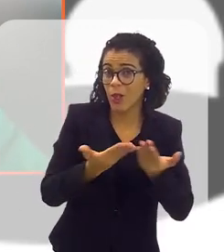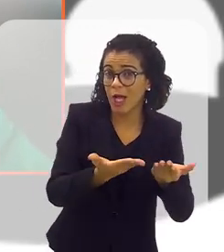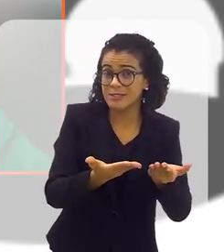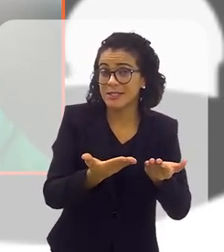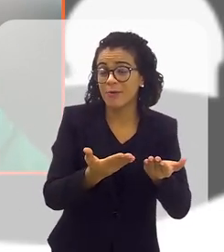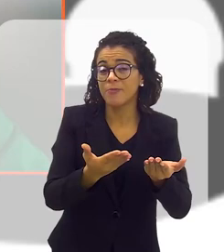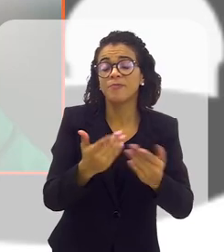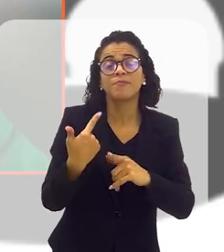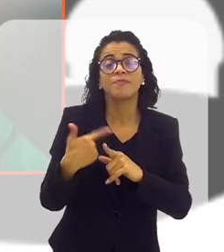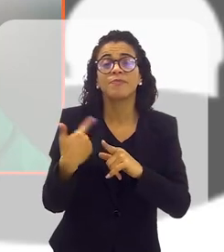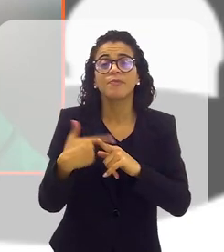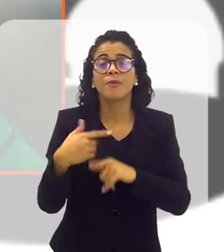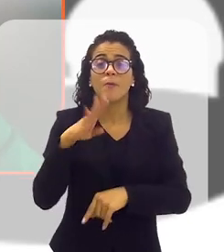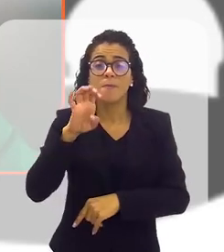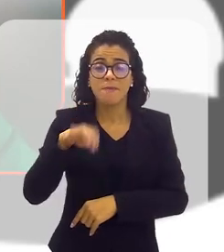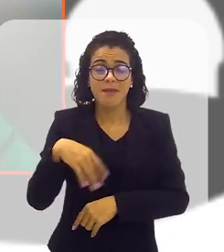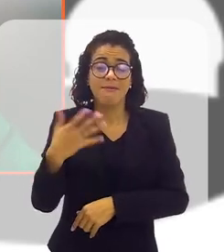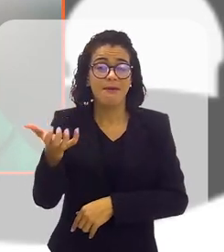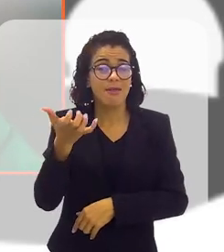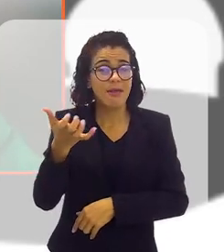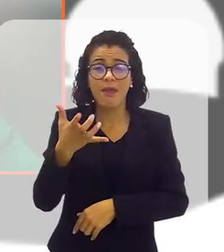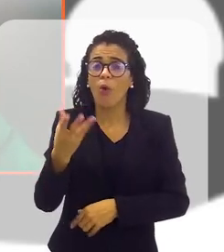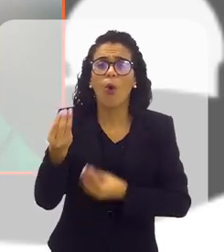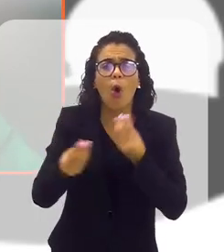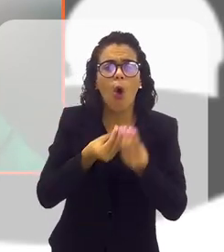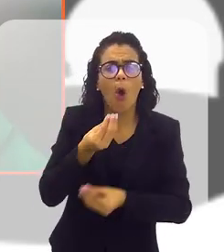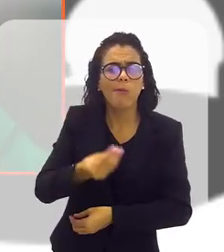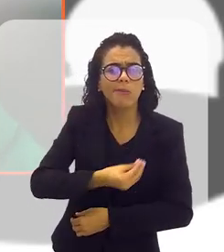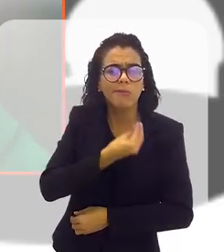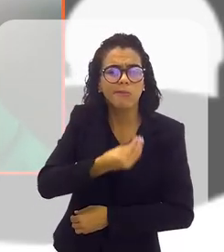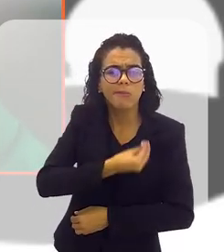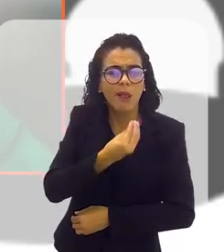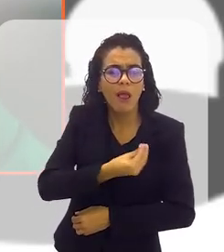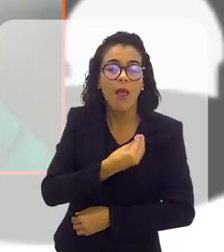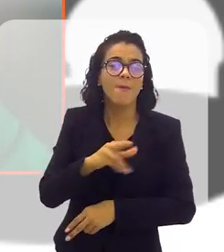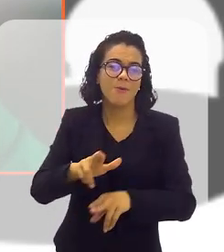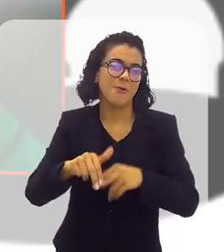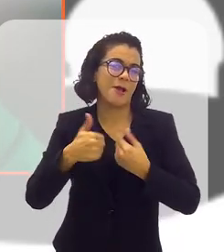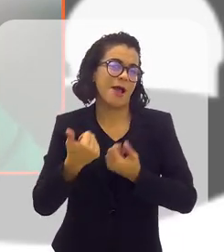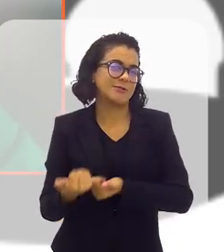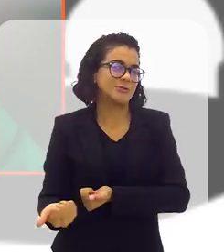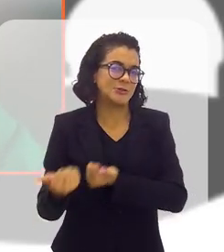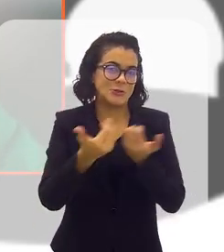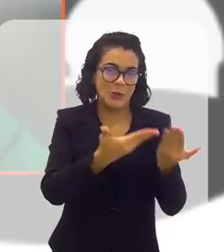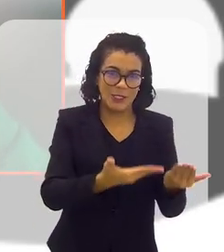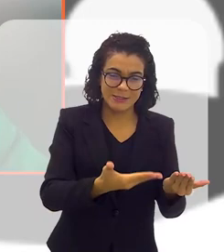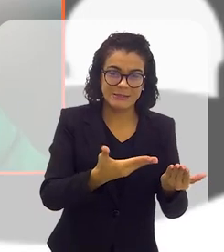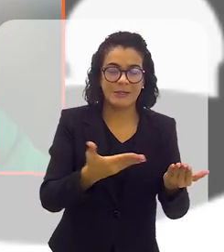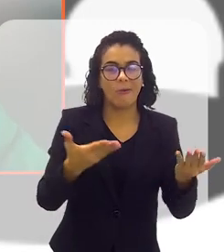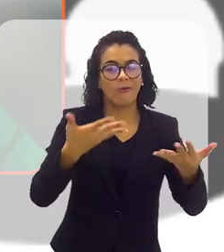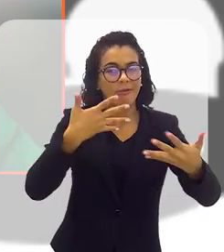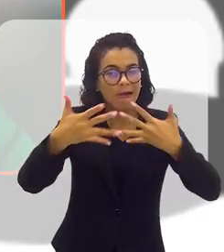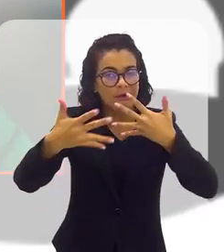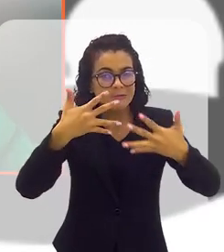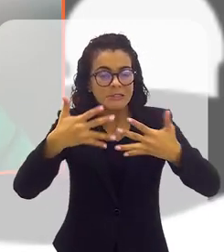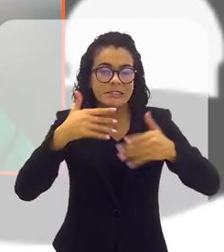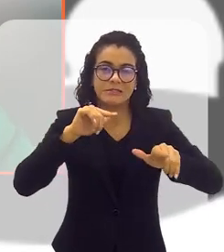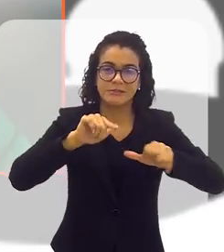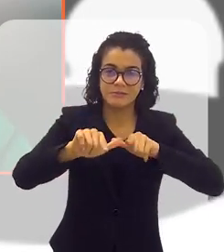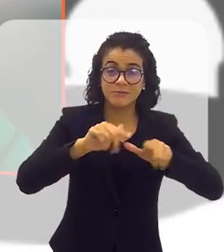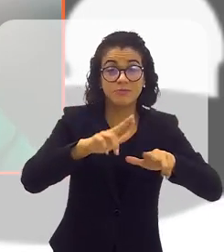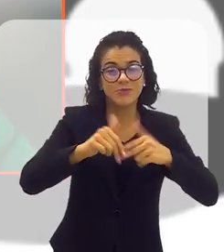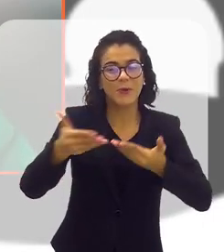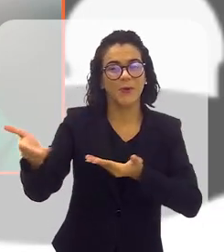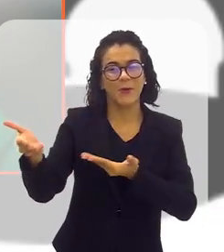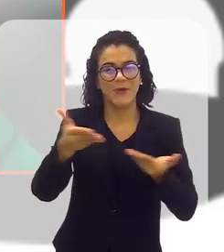doações também, né? Porque, na verdade, o Bem Querer vive de doações. Então, nós sabemos aí a seriedade, a transparência do trabalho, é